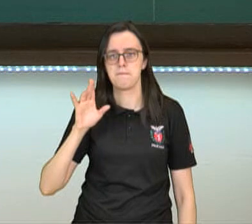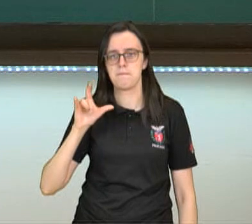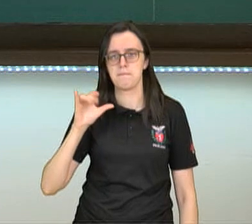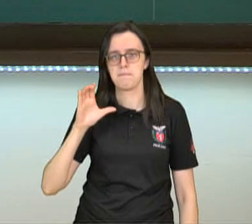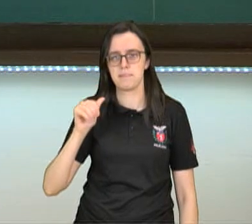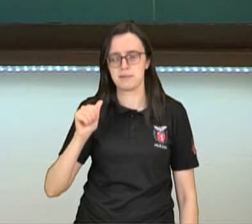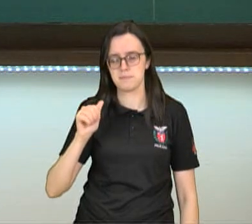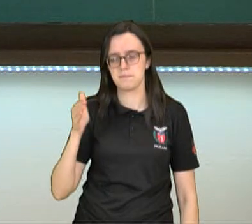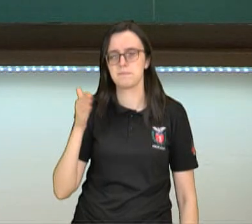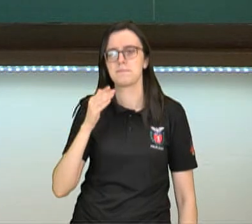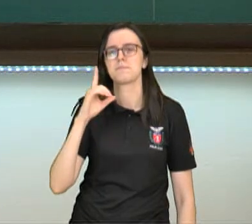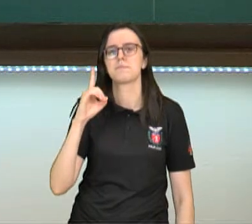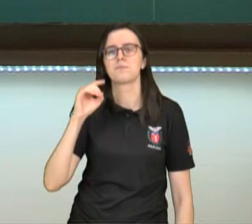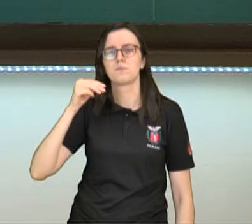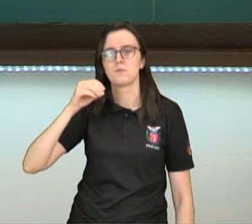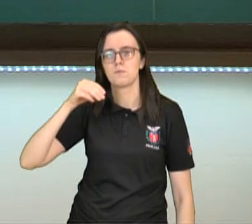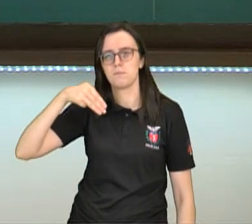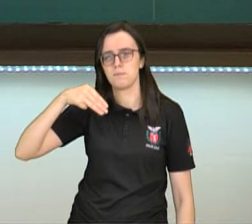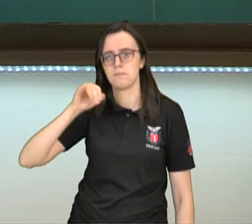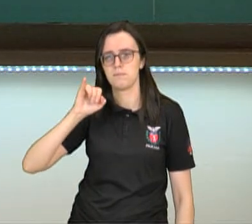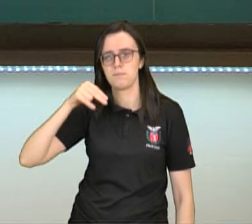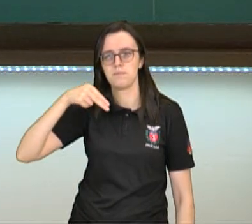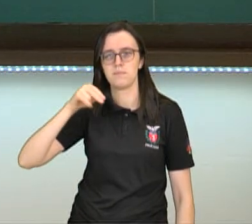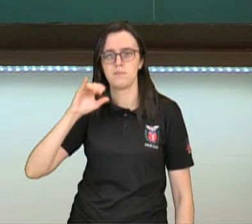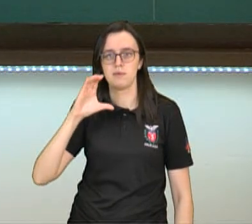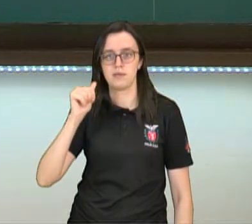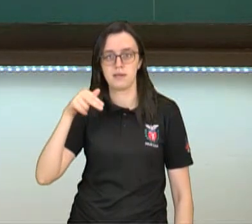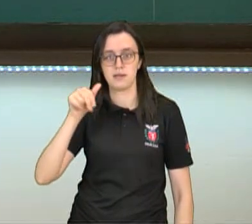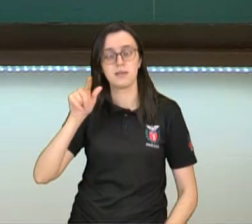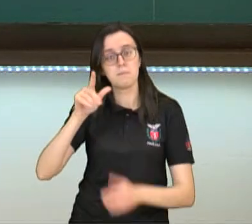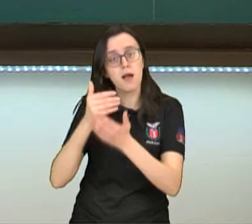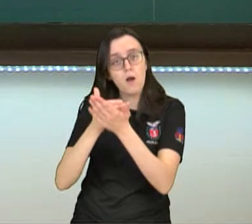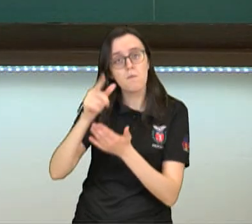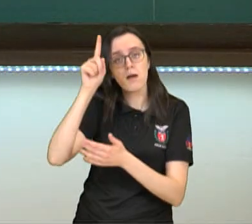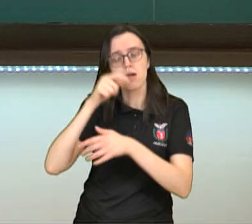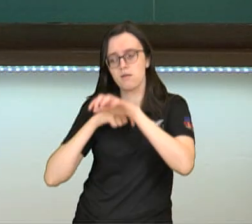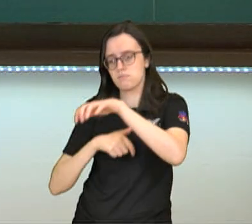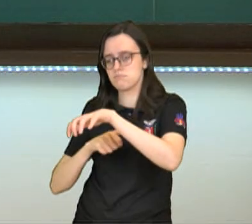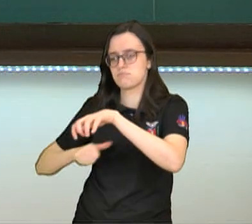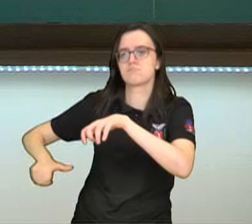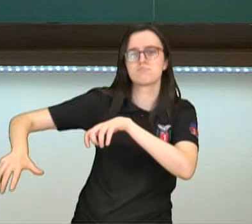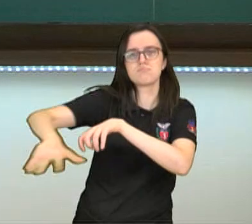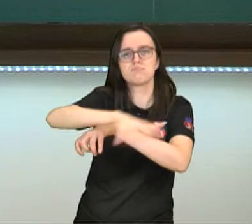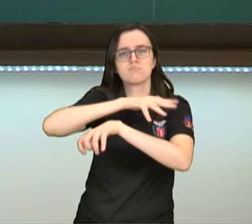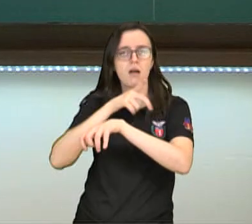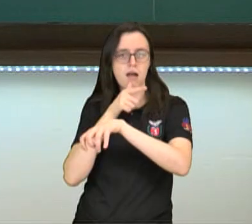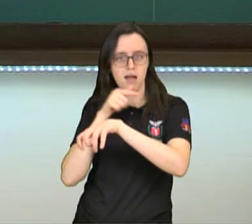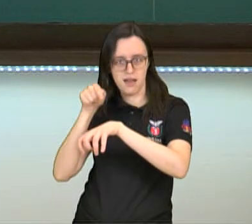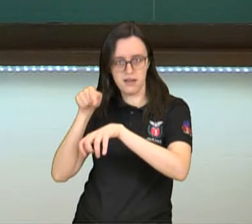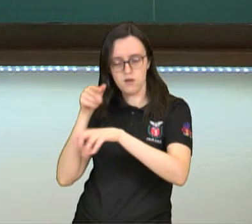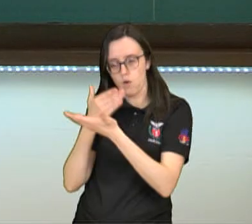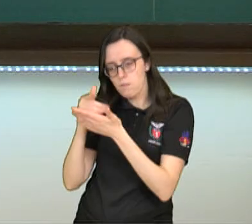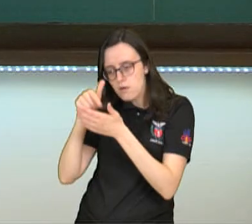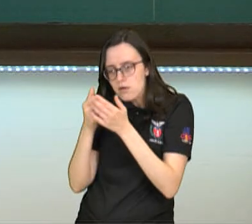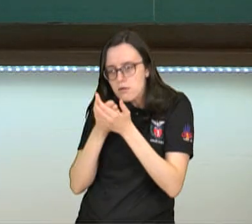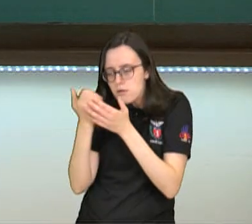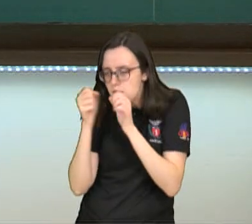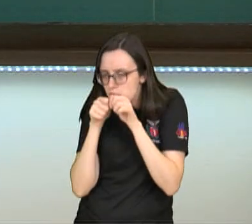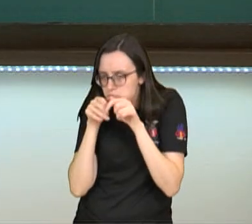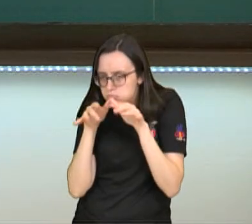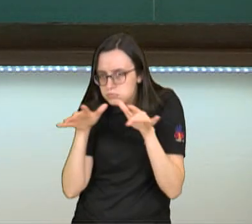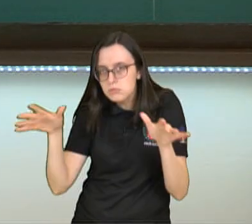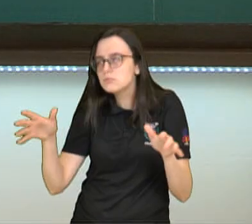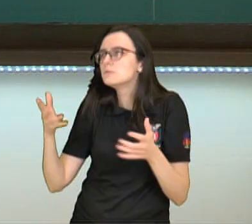em outros países da América Latina, mas ela tem origem na ilha, ali na República Dominicana, e ela foi usada para